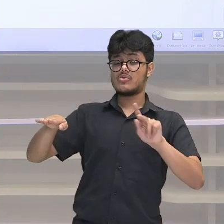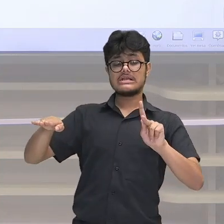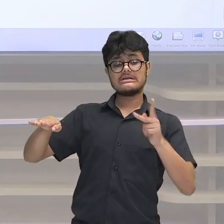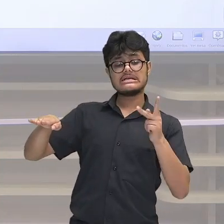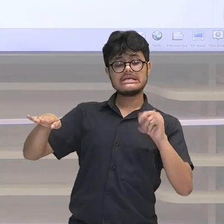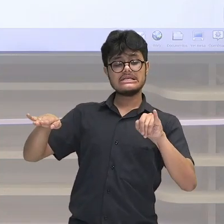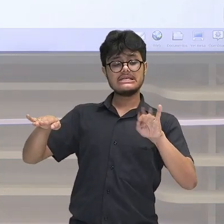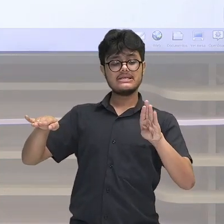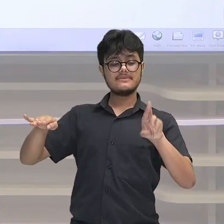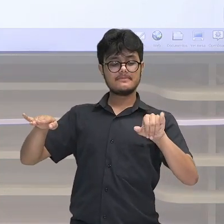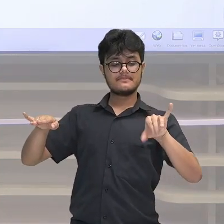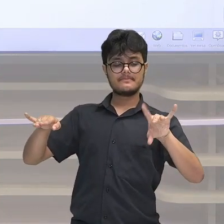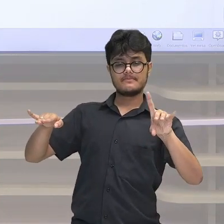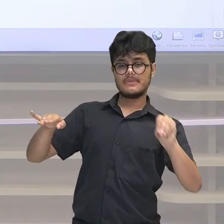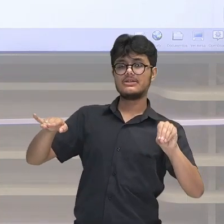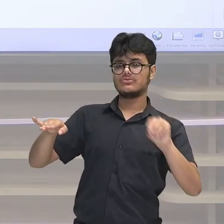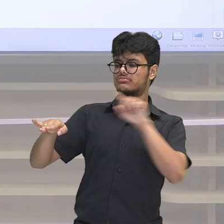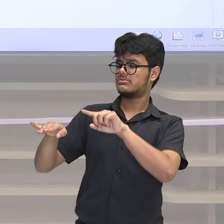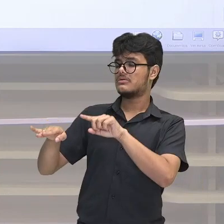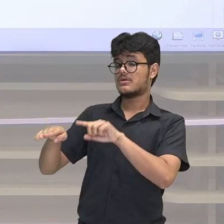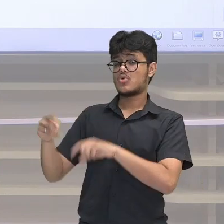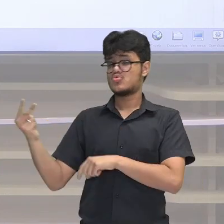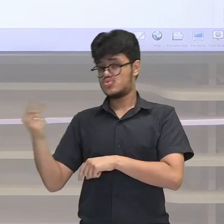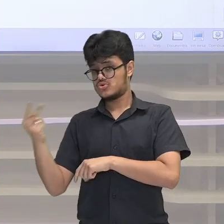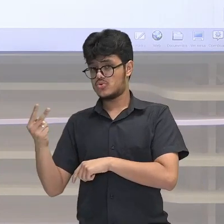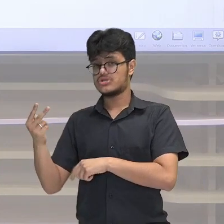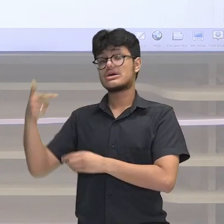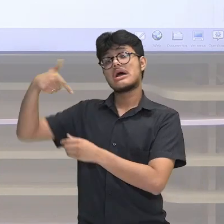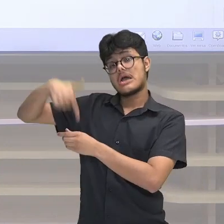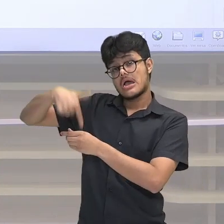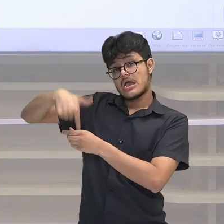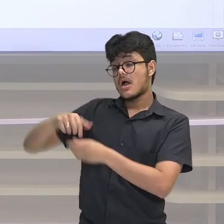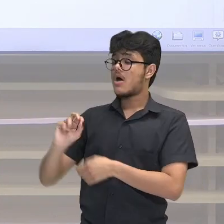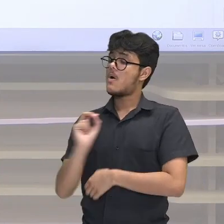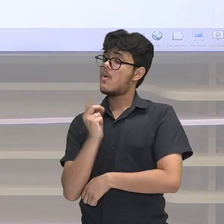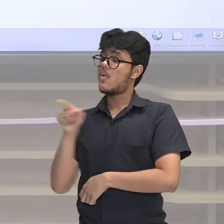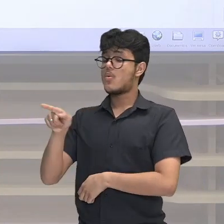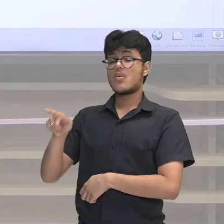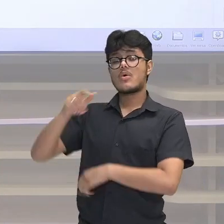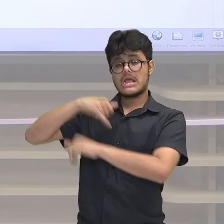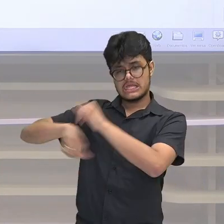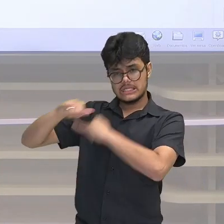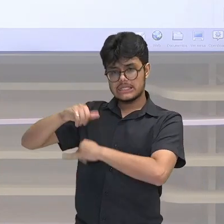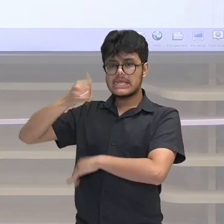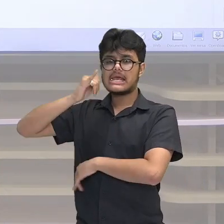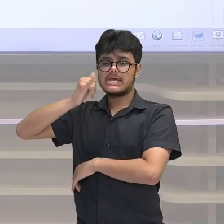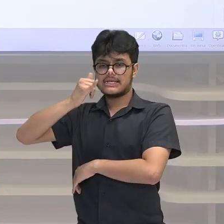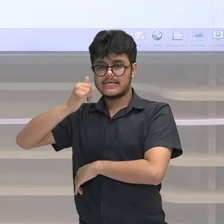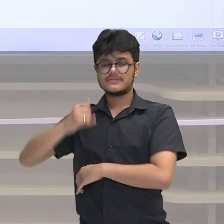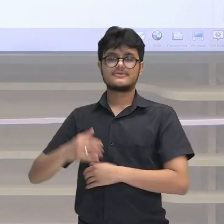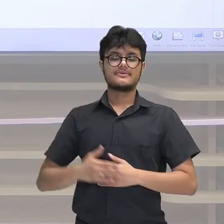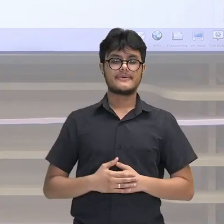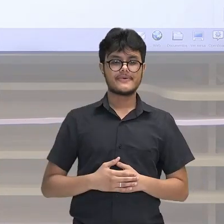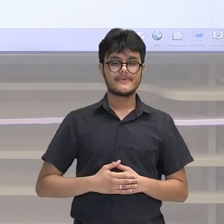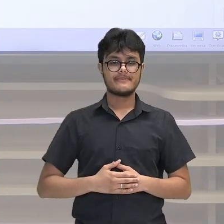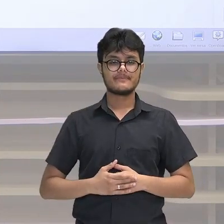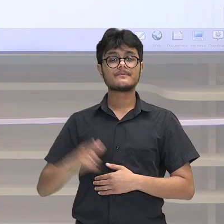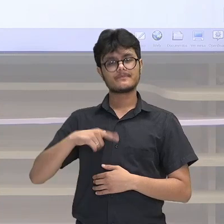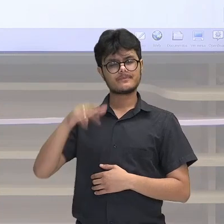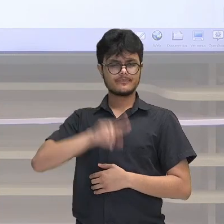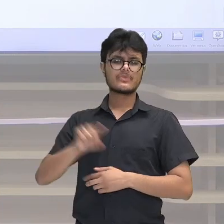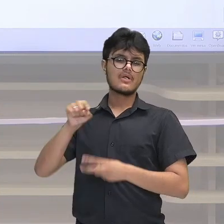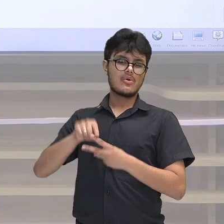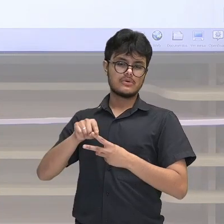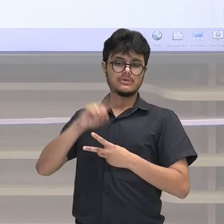em supermercados, em shoppings, que pode carregar o carro. Mas também nós temos carros híbridos, que funcionam